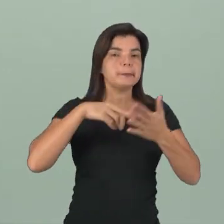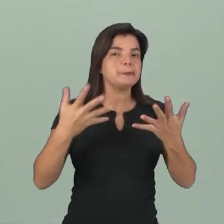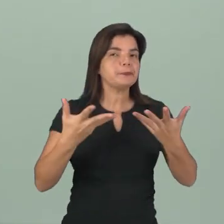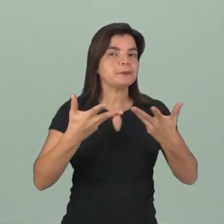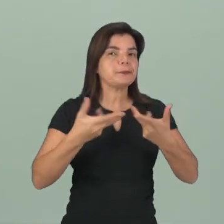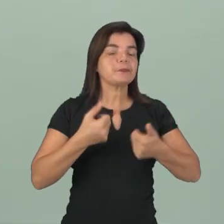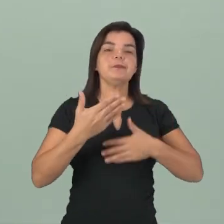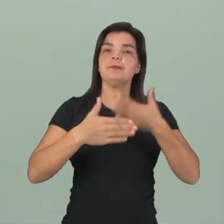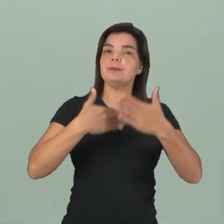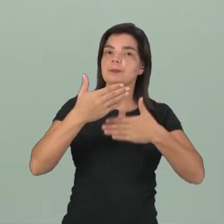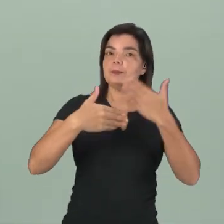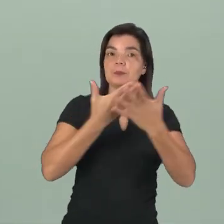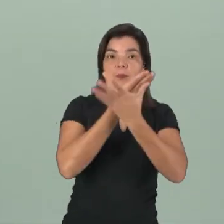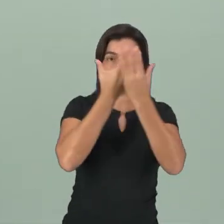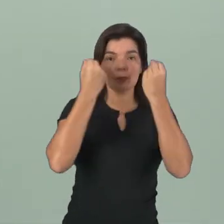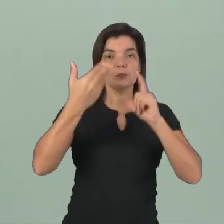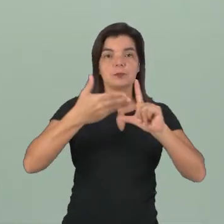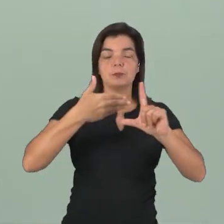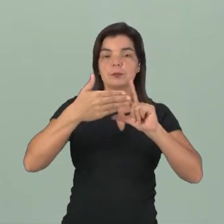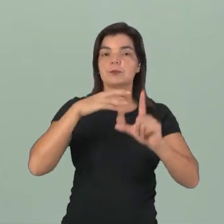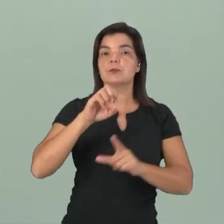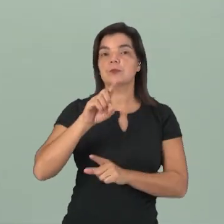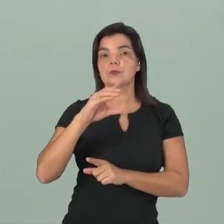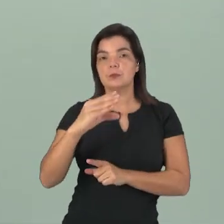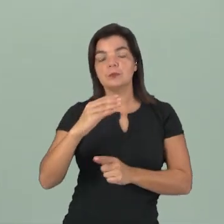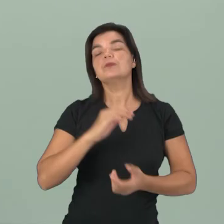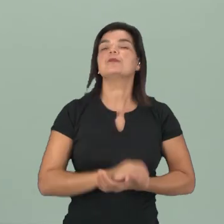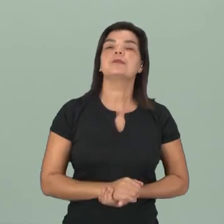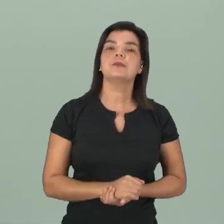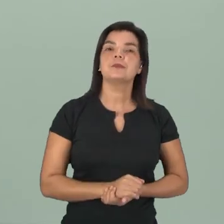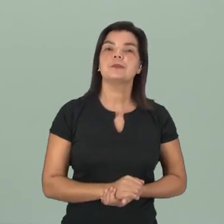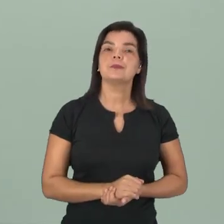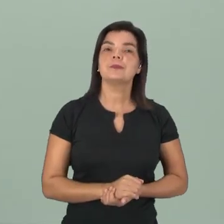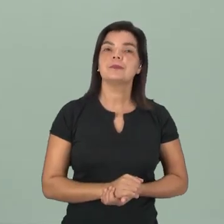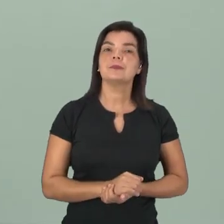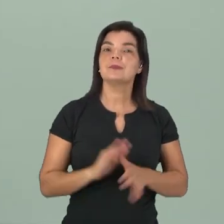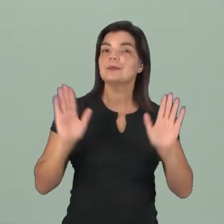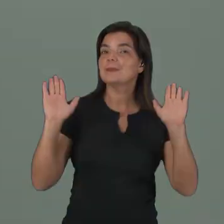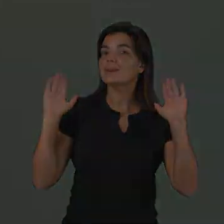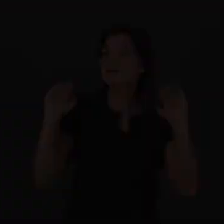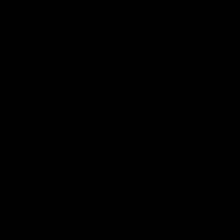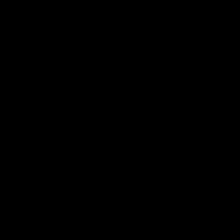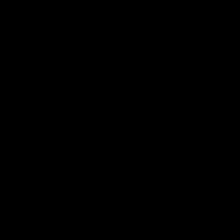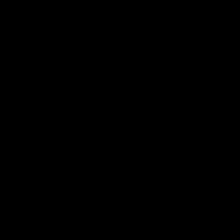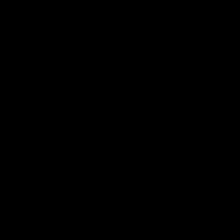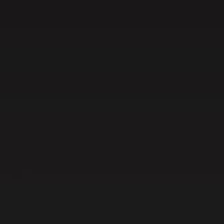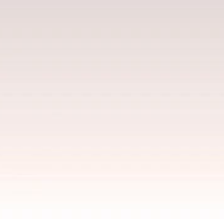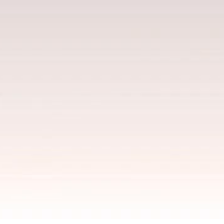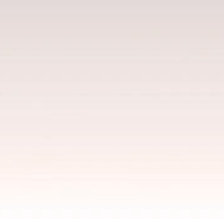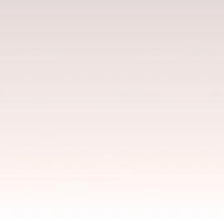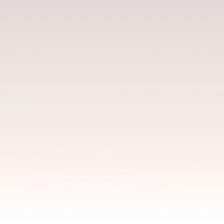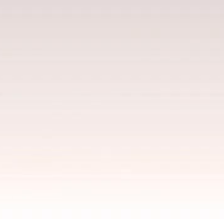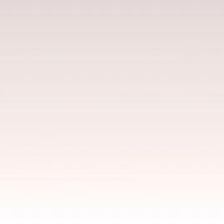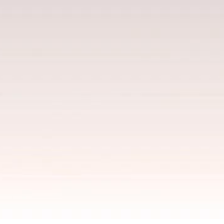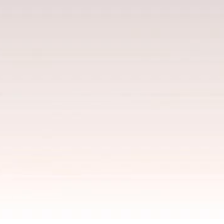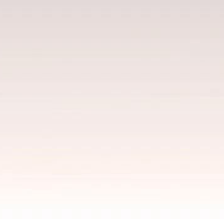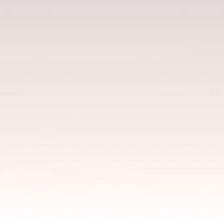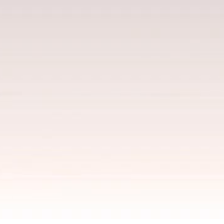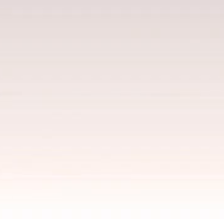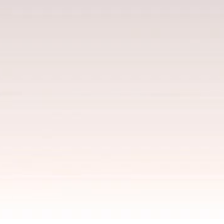competência, desenvolvam. Não esqueçam de acessar o portal Eduquem e adiós!